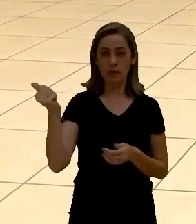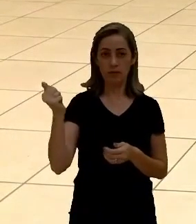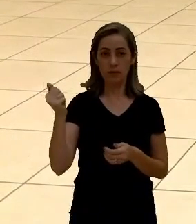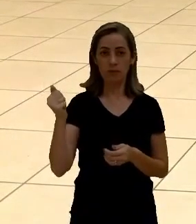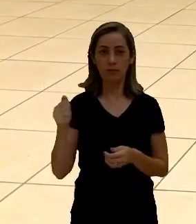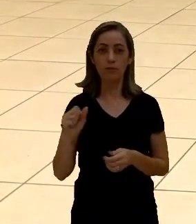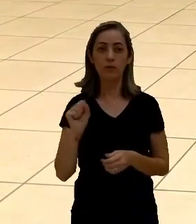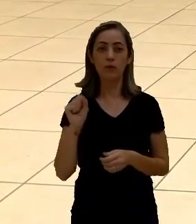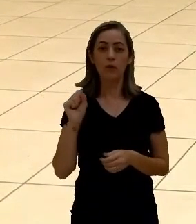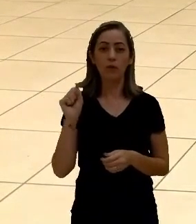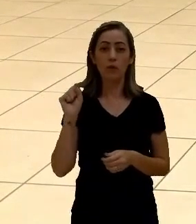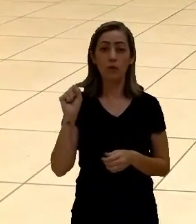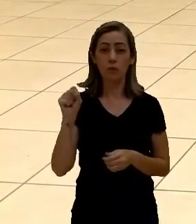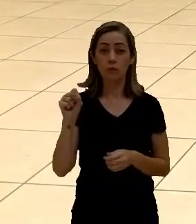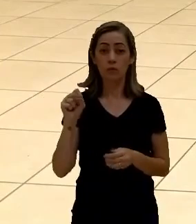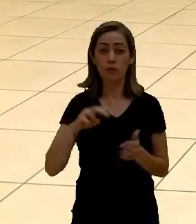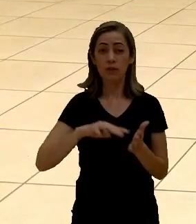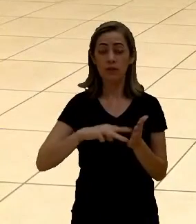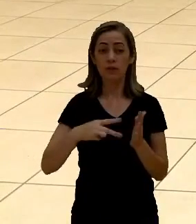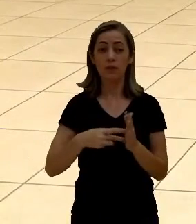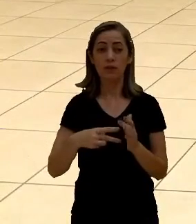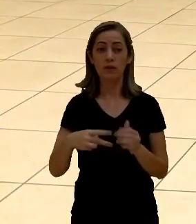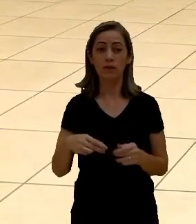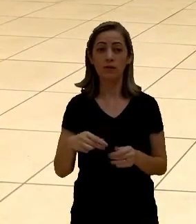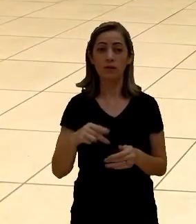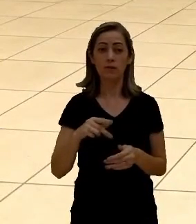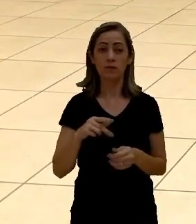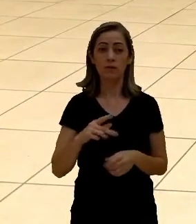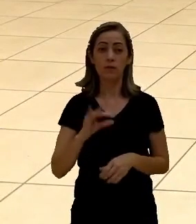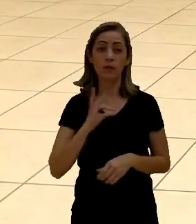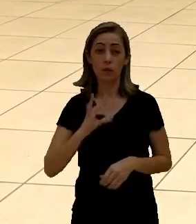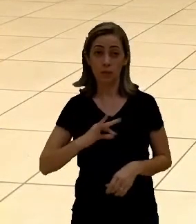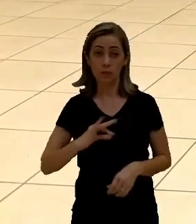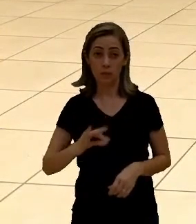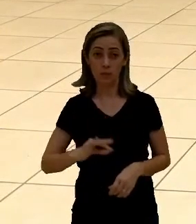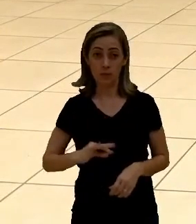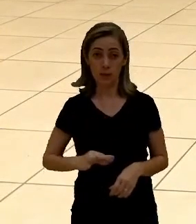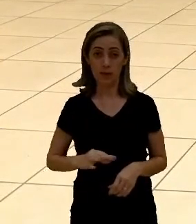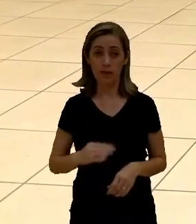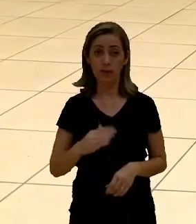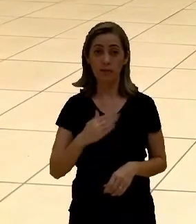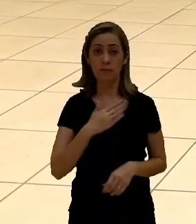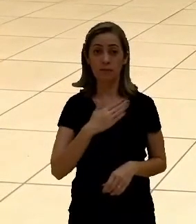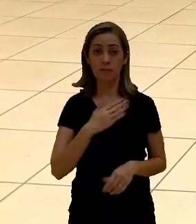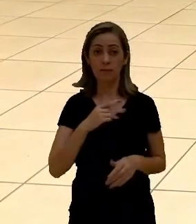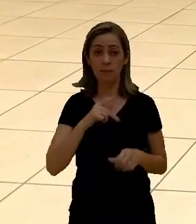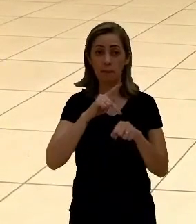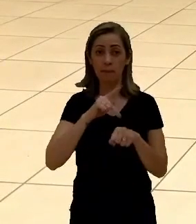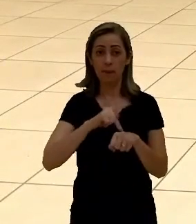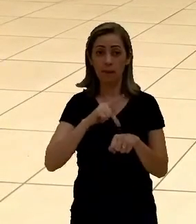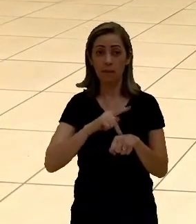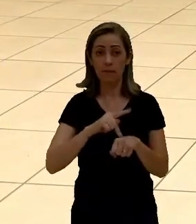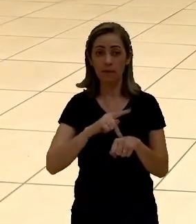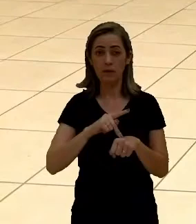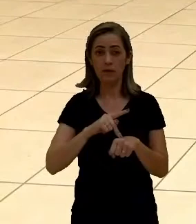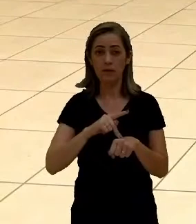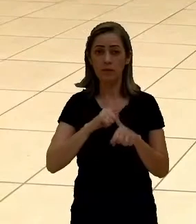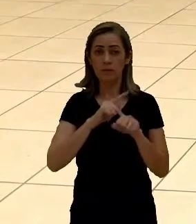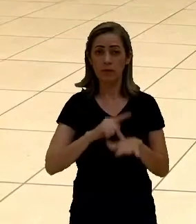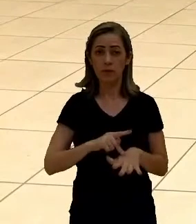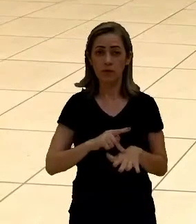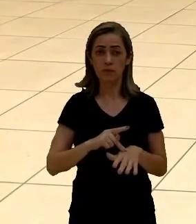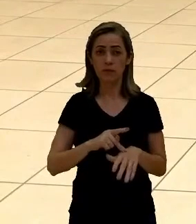isto significa que o padre o meu pároco Padre Francisco Miguel na época me chamou